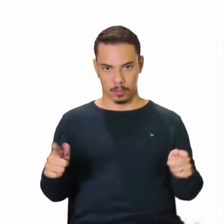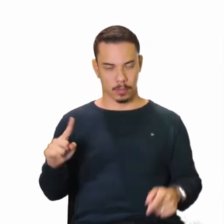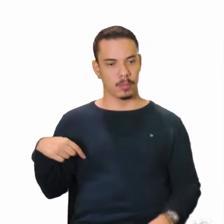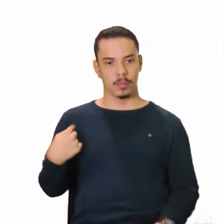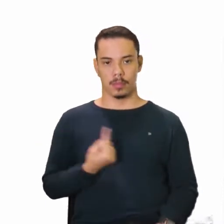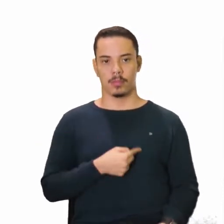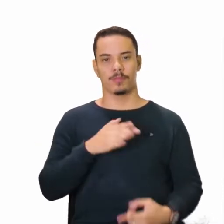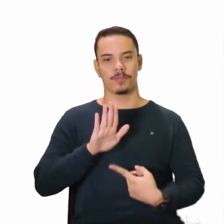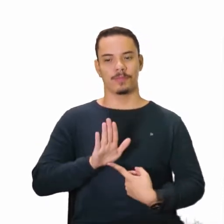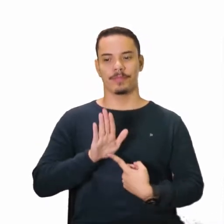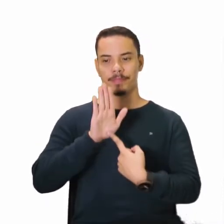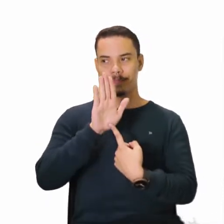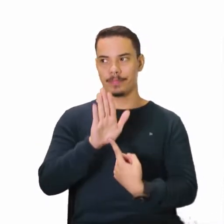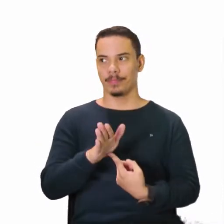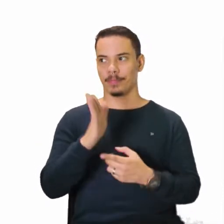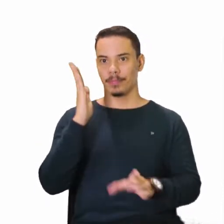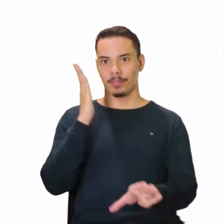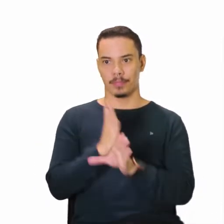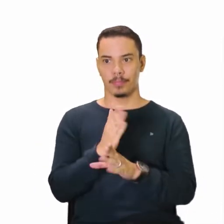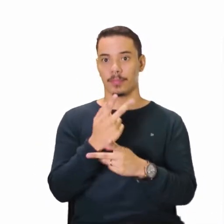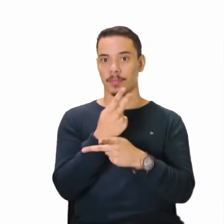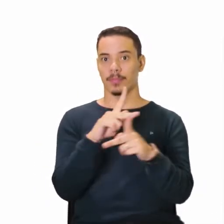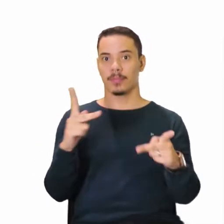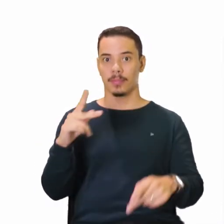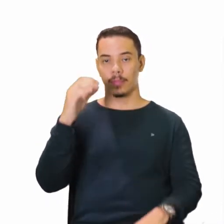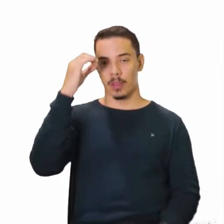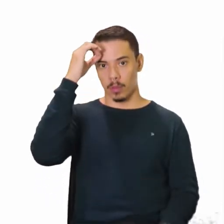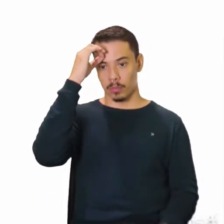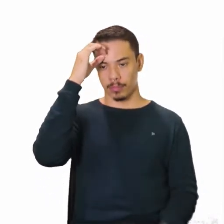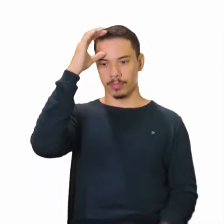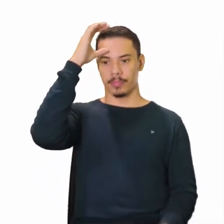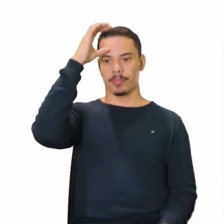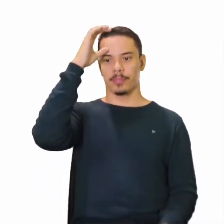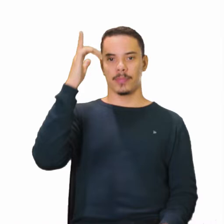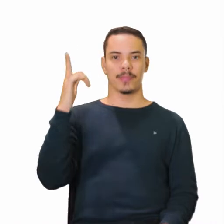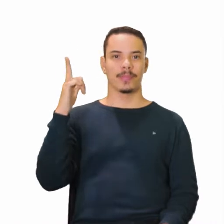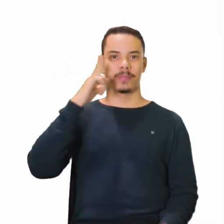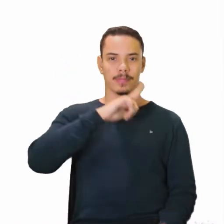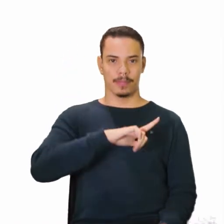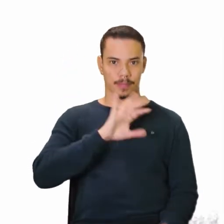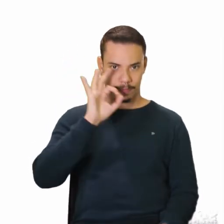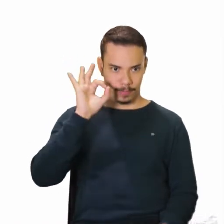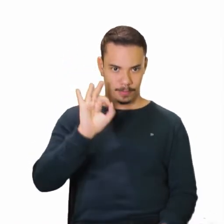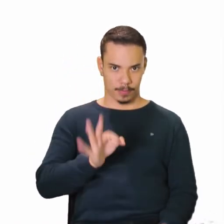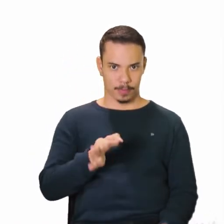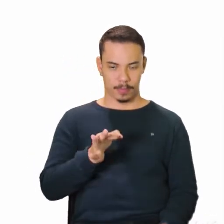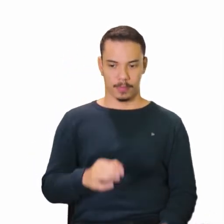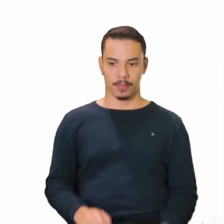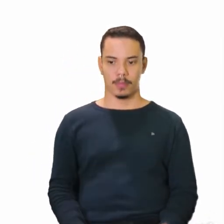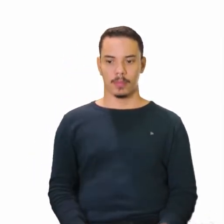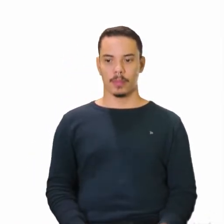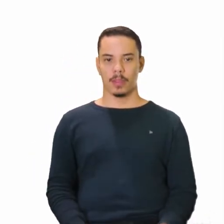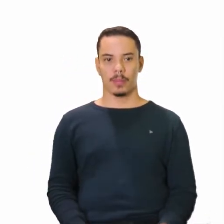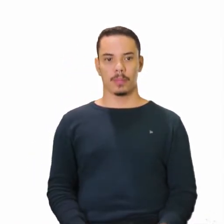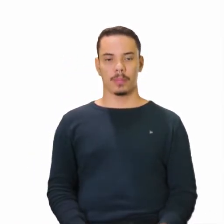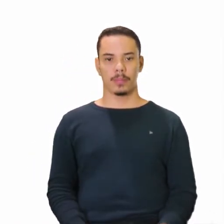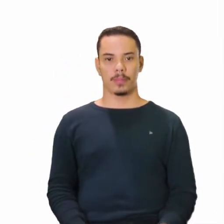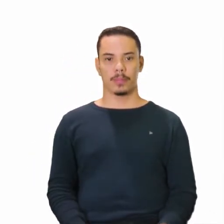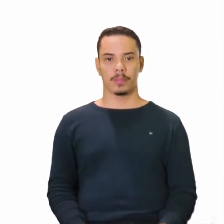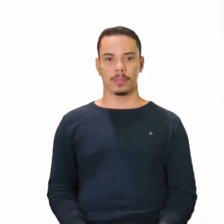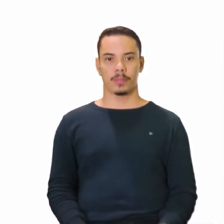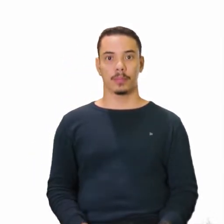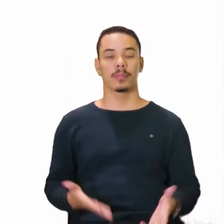aqui apresentando, mediando para você, ampliando o seu conhecimento, tá certo? Bem,